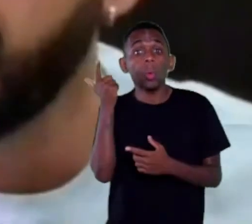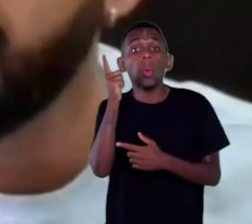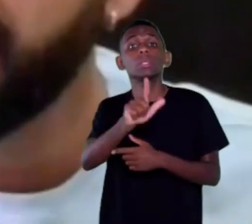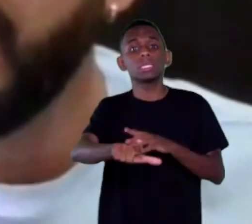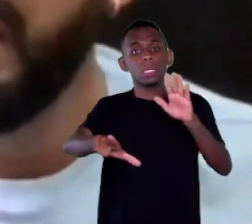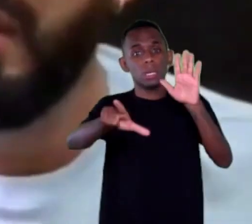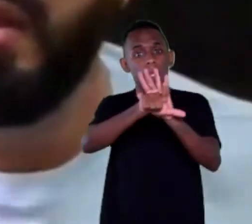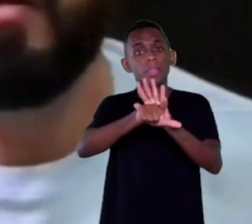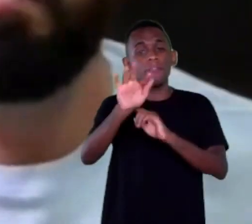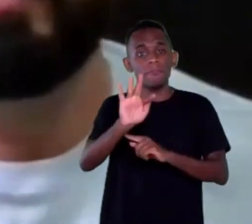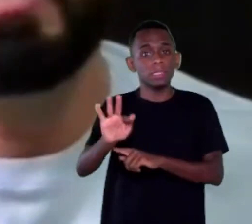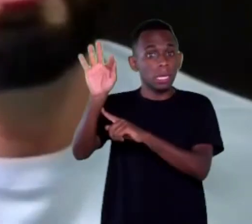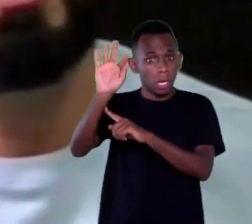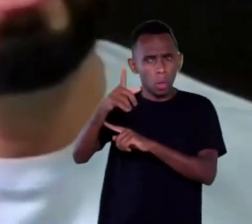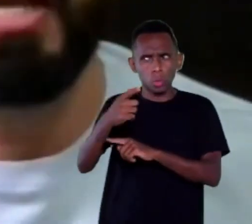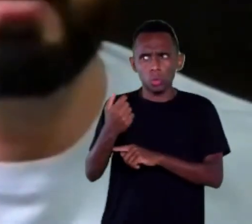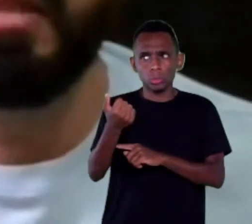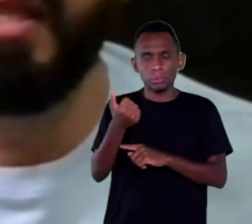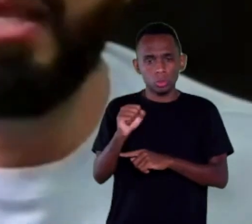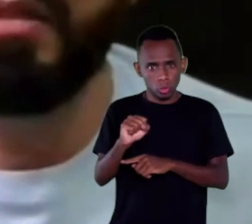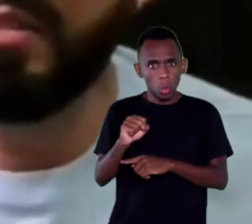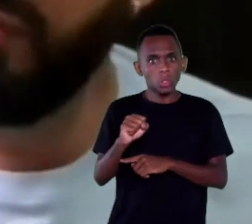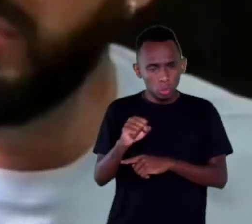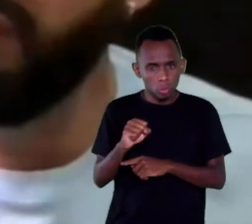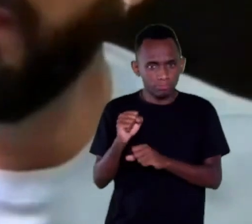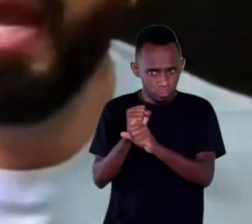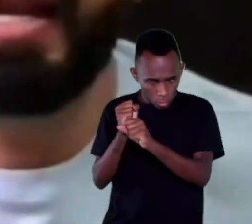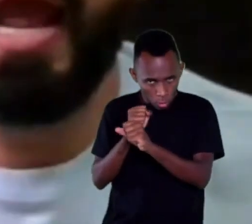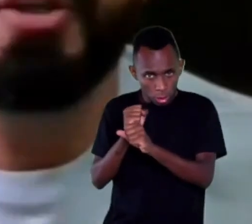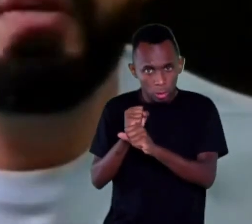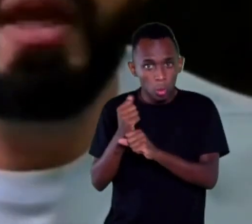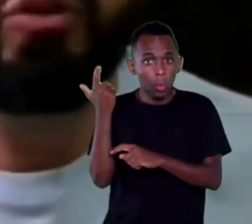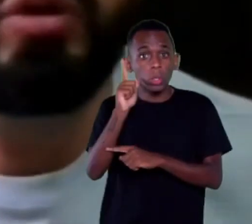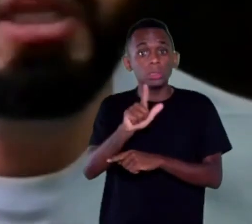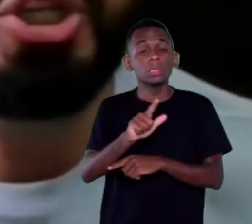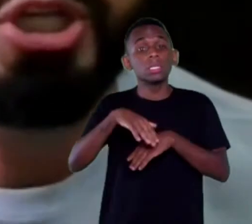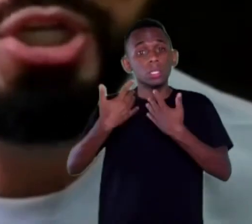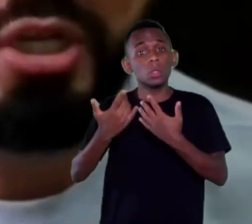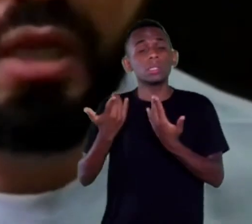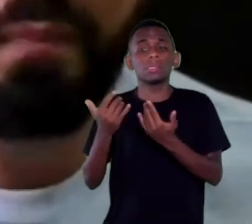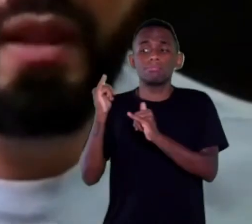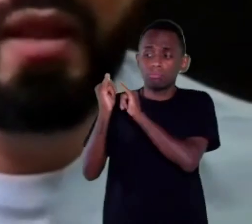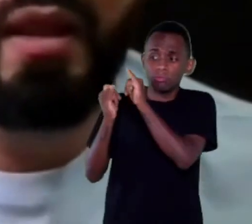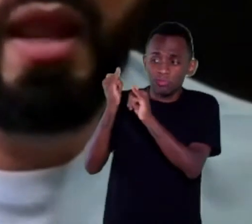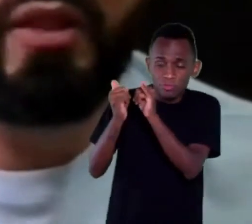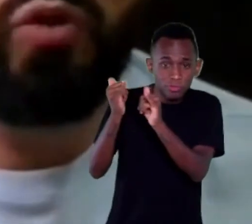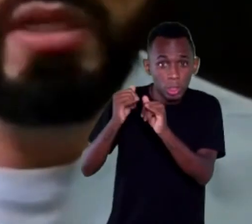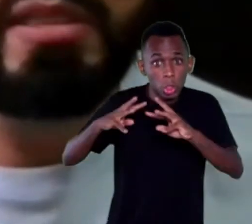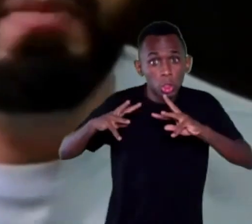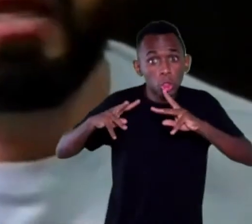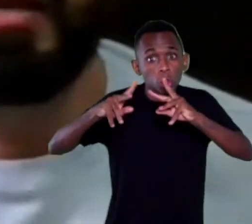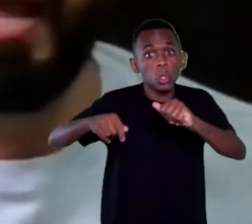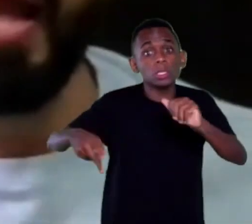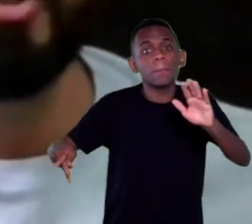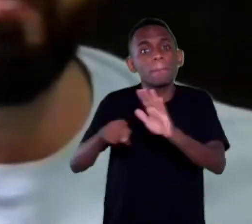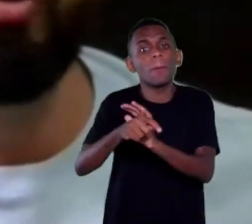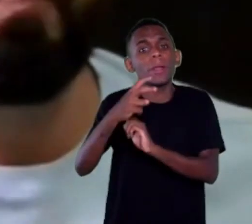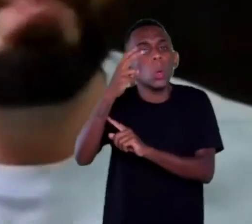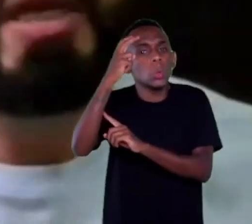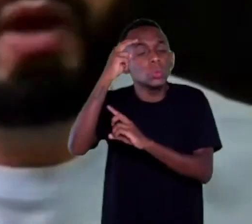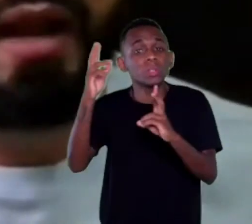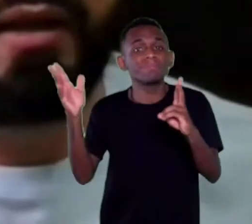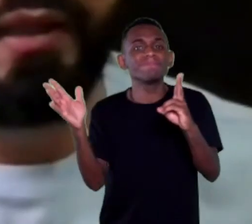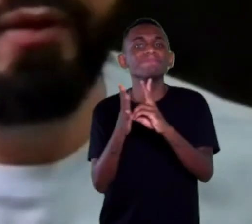2018 ainda, e falei assim, gente, as lendas, se você for pegar a narrativa, é toda indígena, é toda em cima da